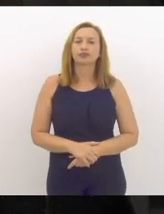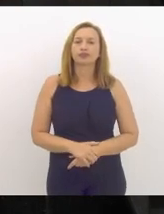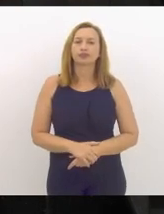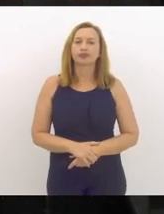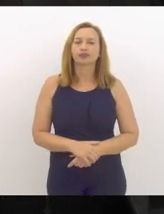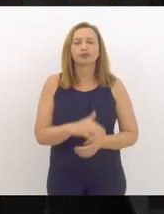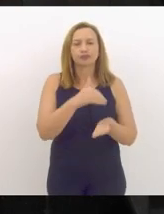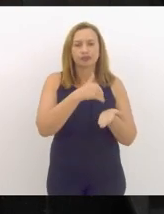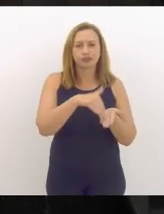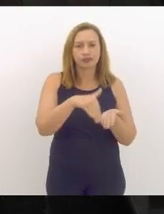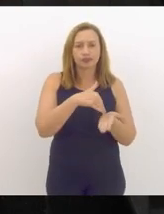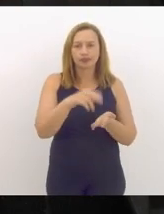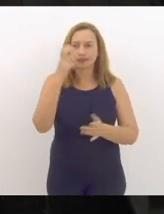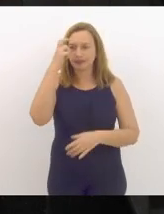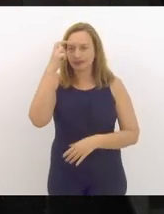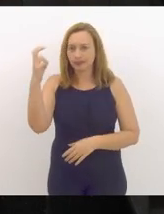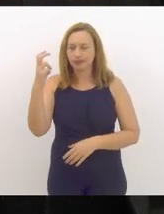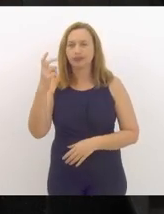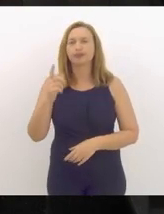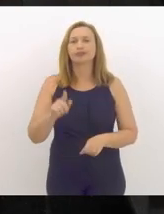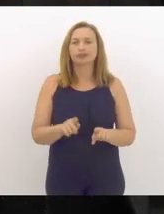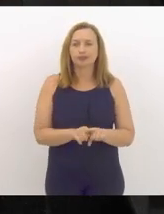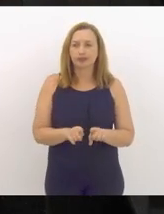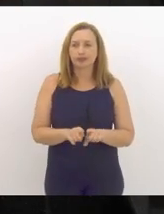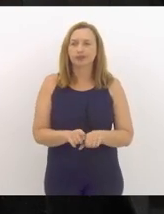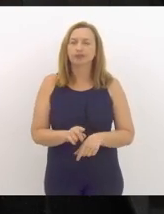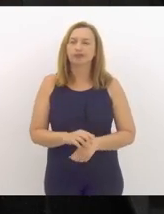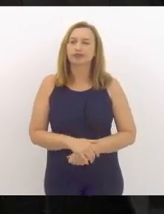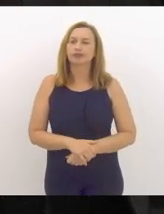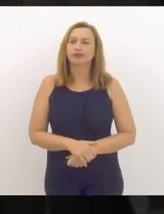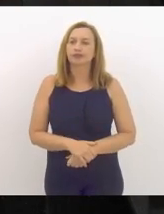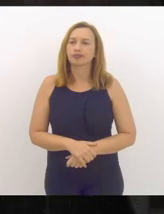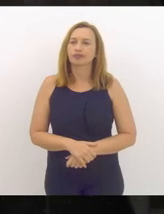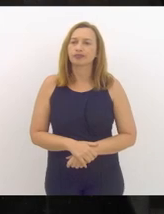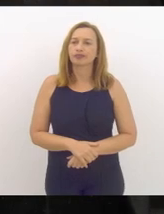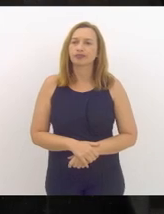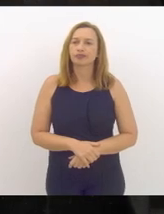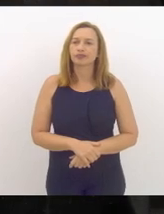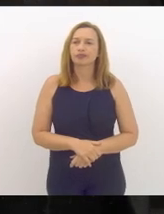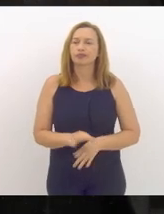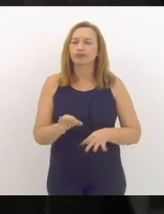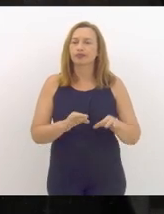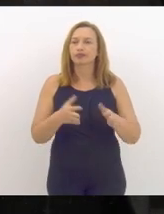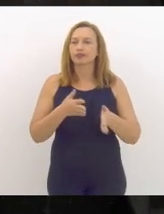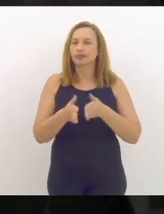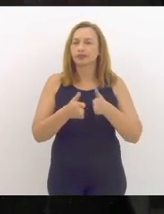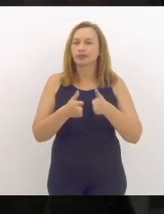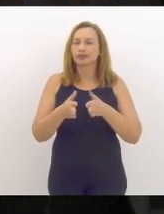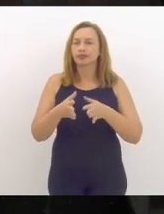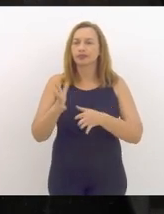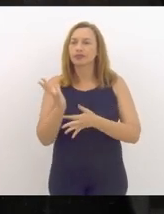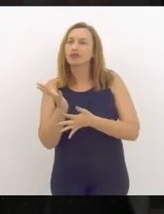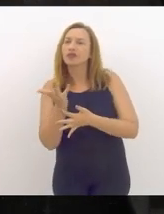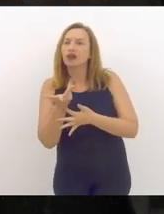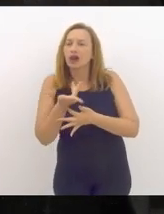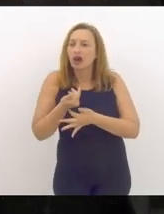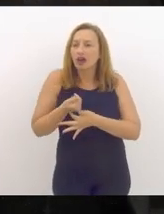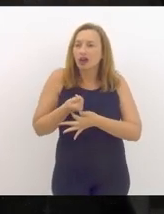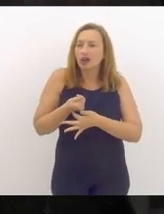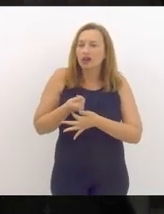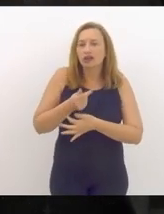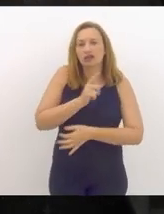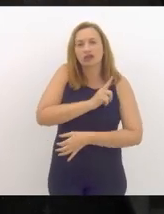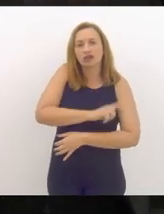com a Secretaria de Cultura ainda, um programa de acesso à arte e à gestão cultural